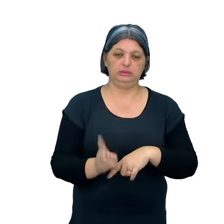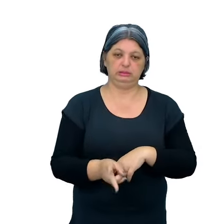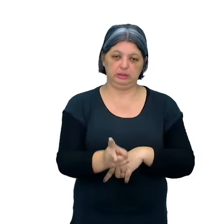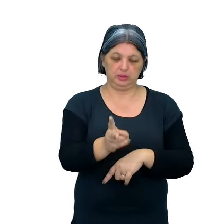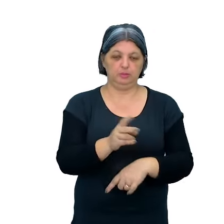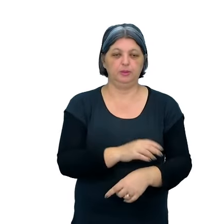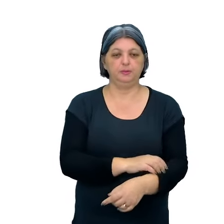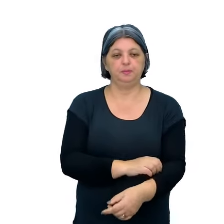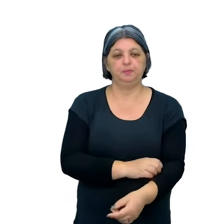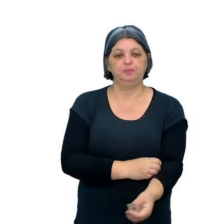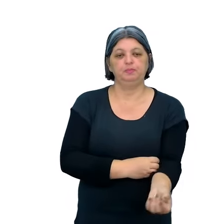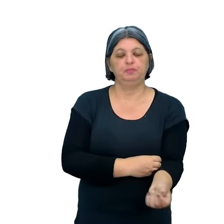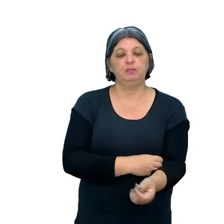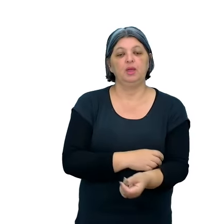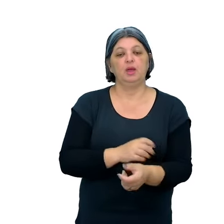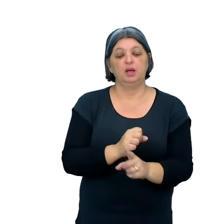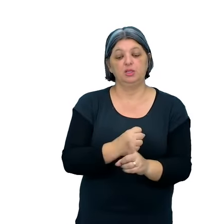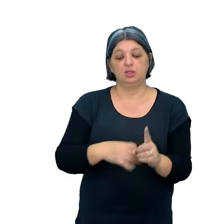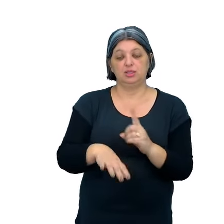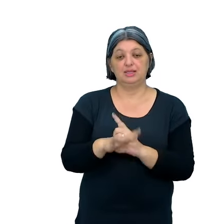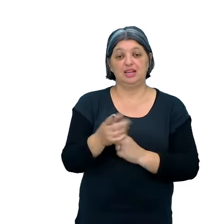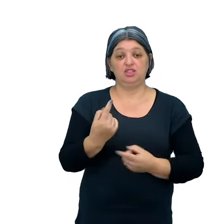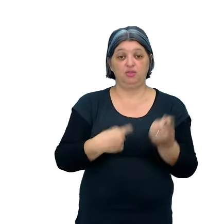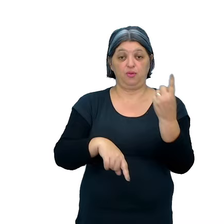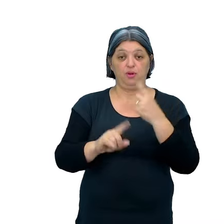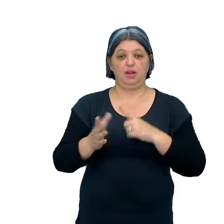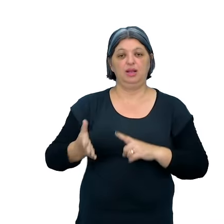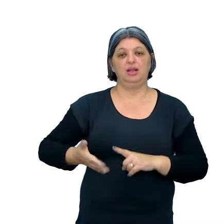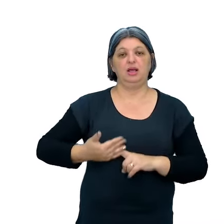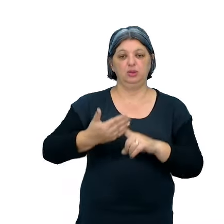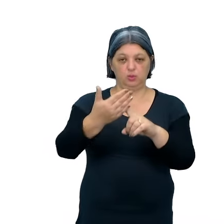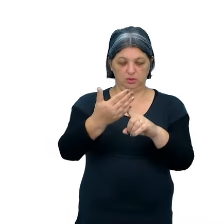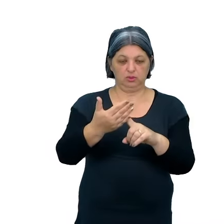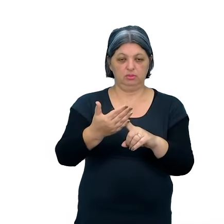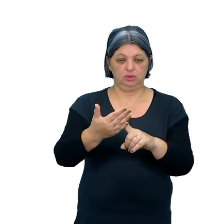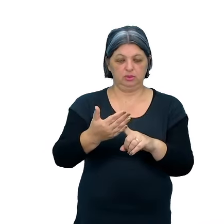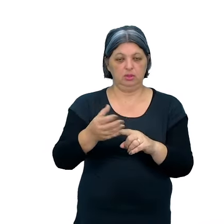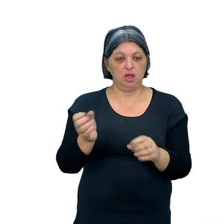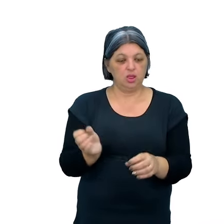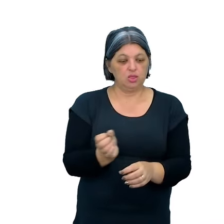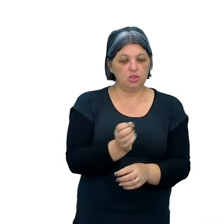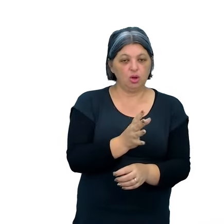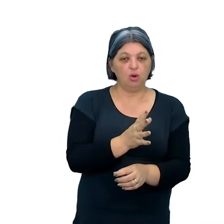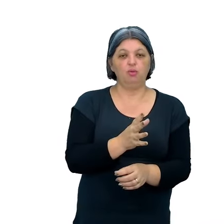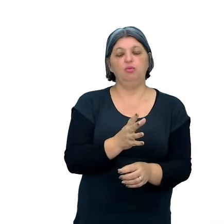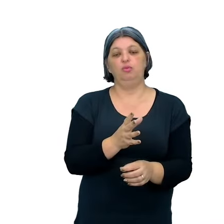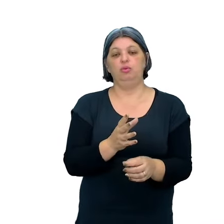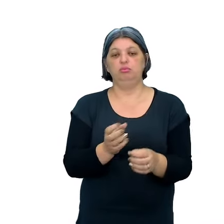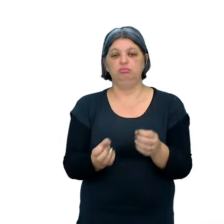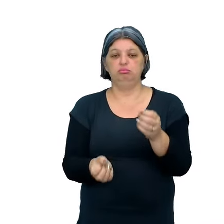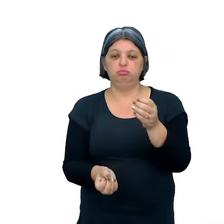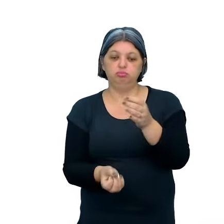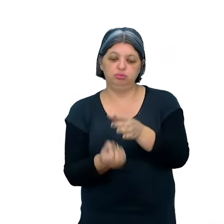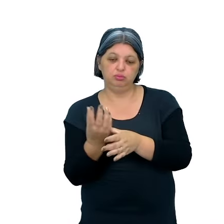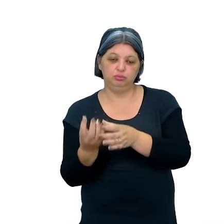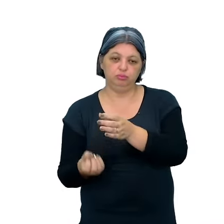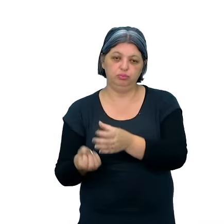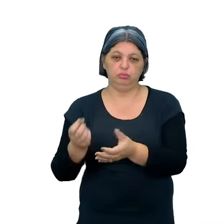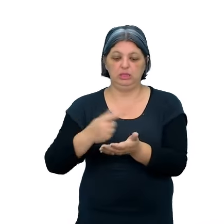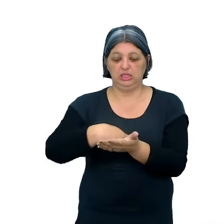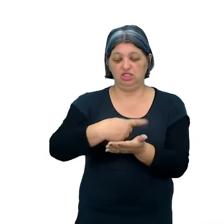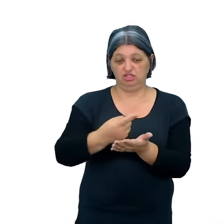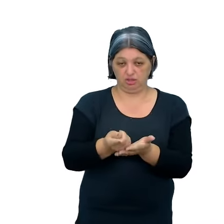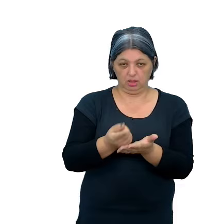que a sociedade evolui tecnologicamente, novos gêneros vão surgindo, né? E com o evento agora